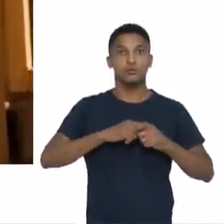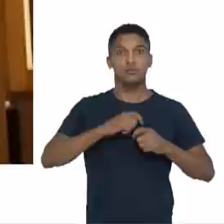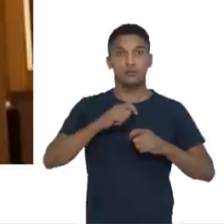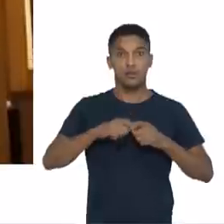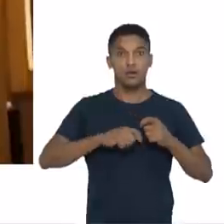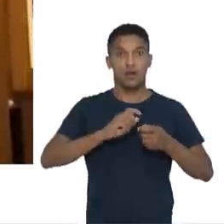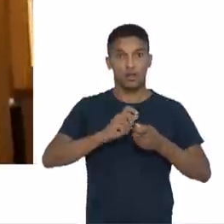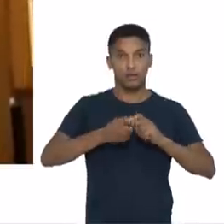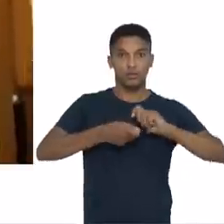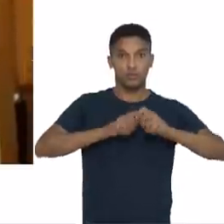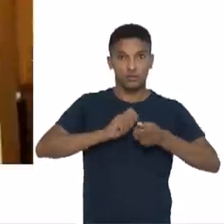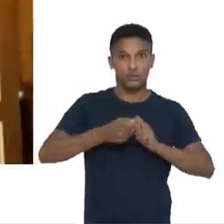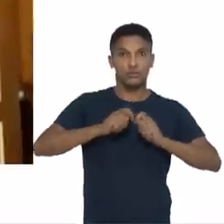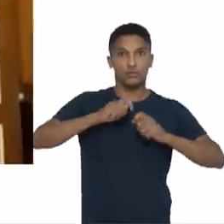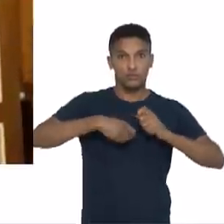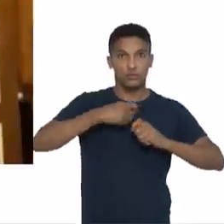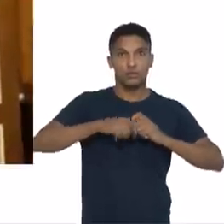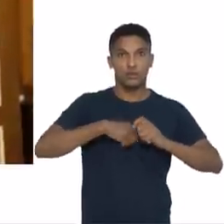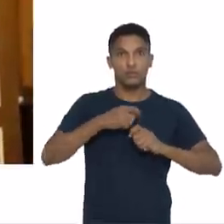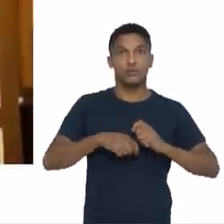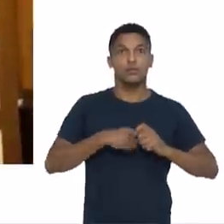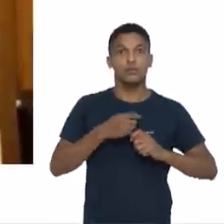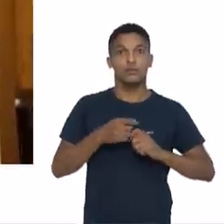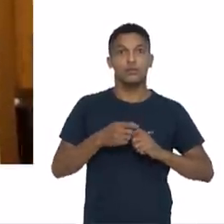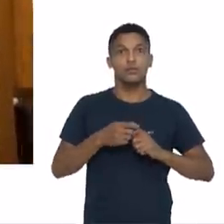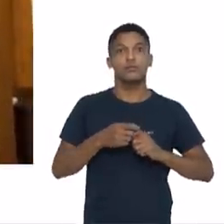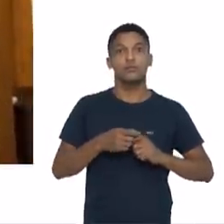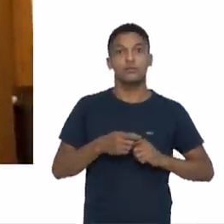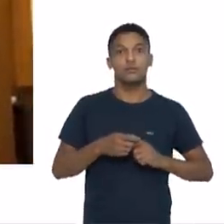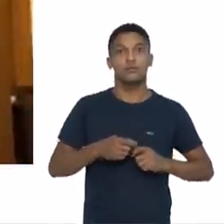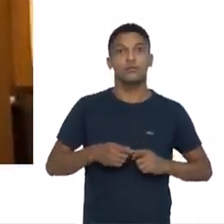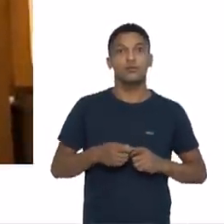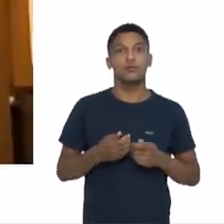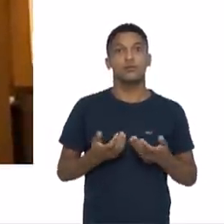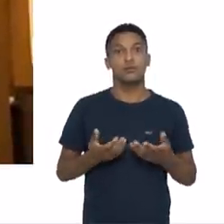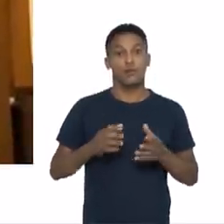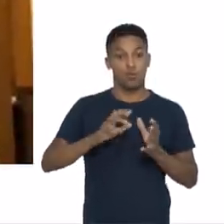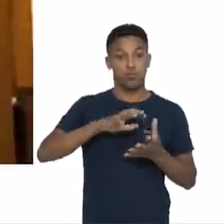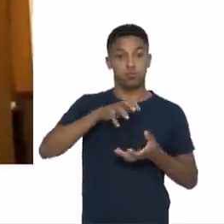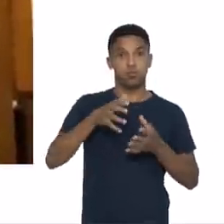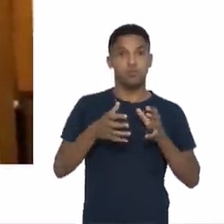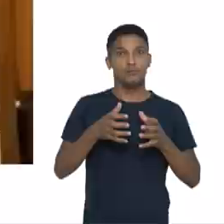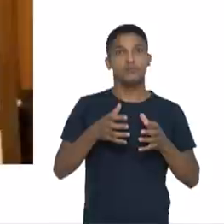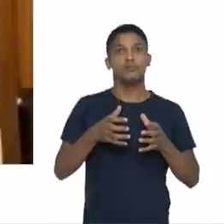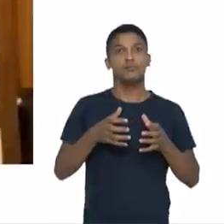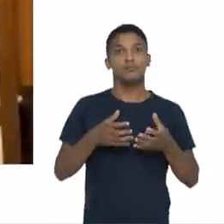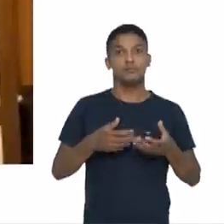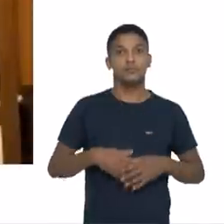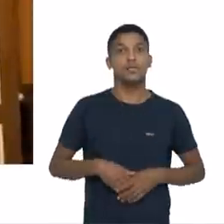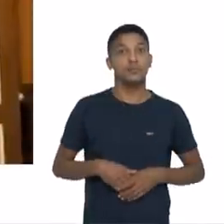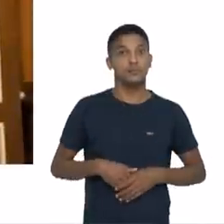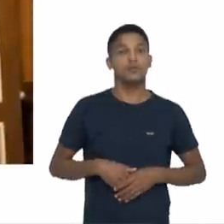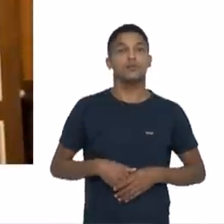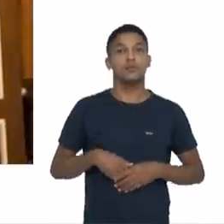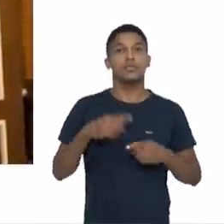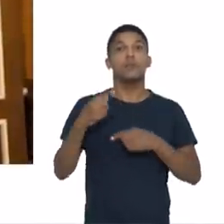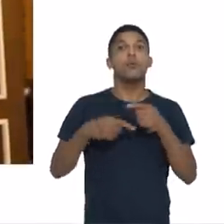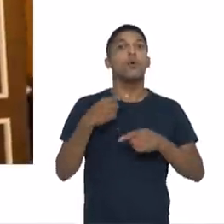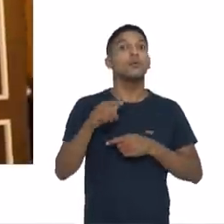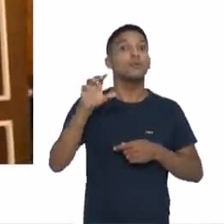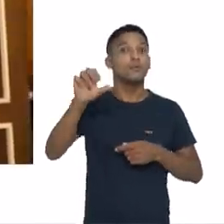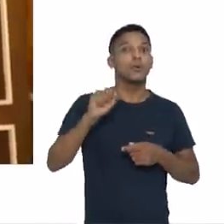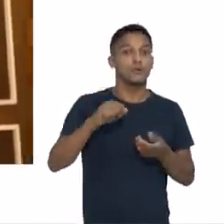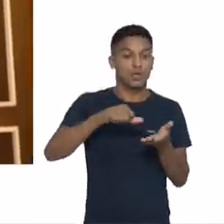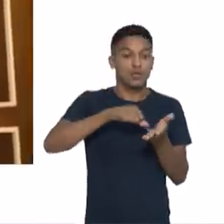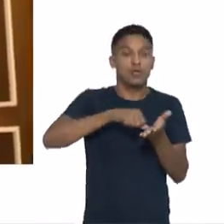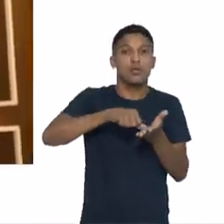chegar no final, pra gente firmar o rolinho com a fita crepe, aquela fita branca que a gente